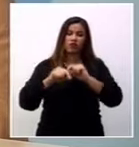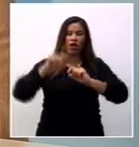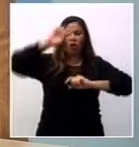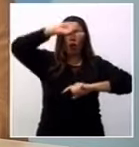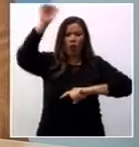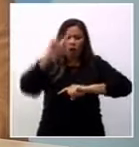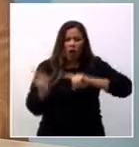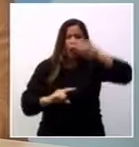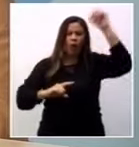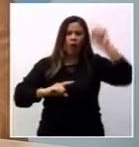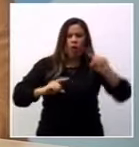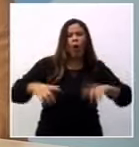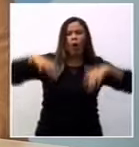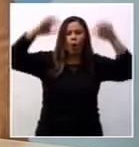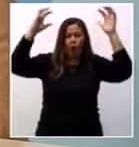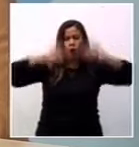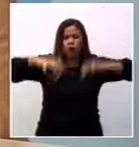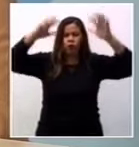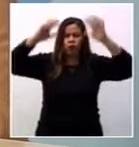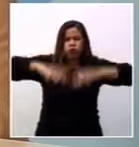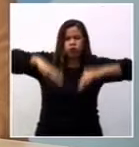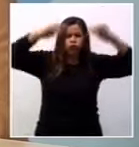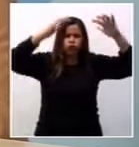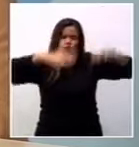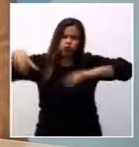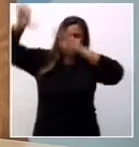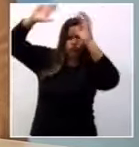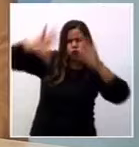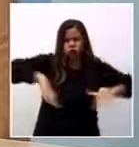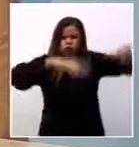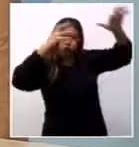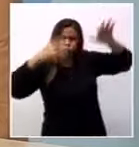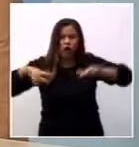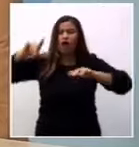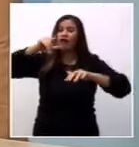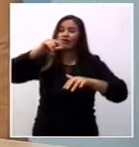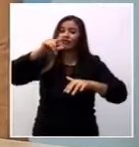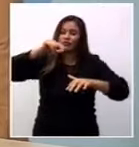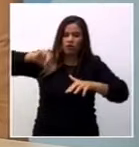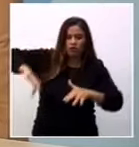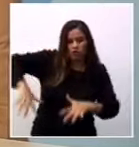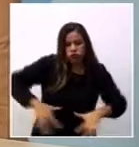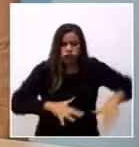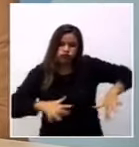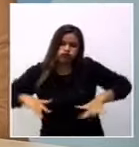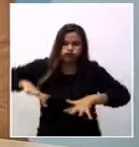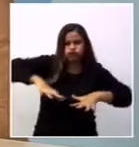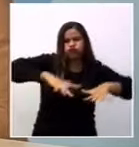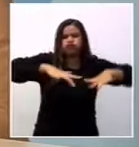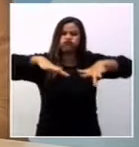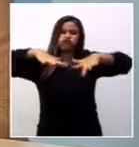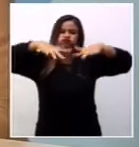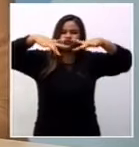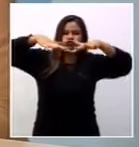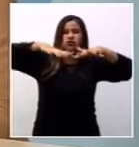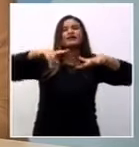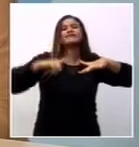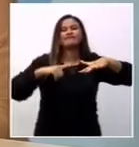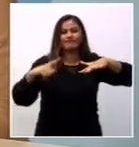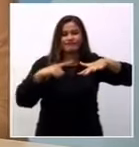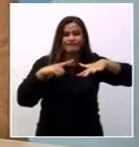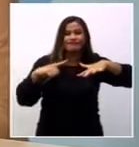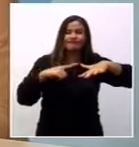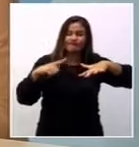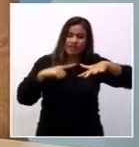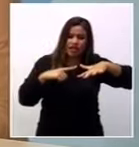raios, tempestades, né, da questão das inundações que podem, né, acontecer na